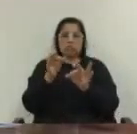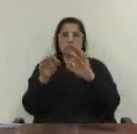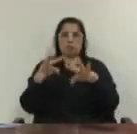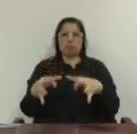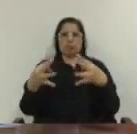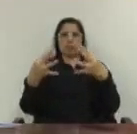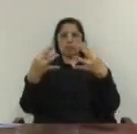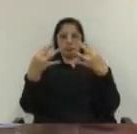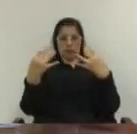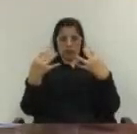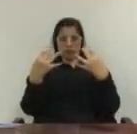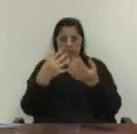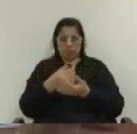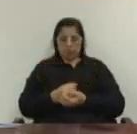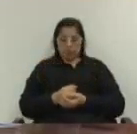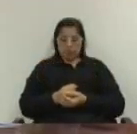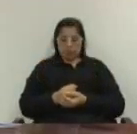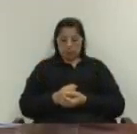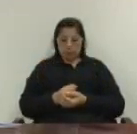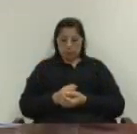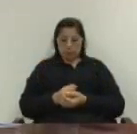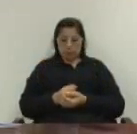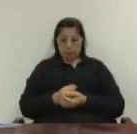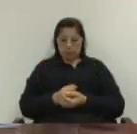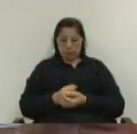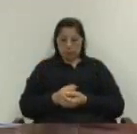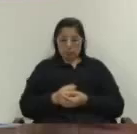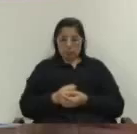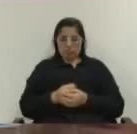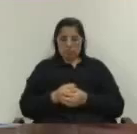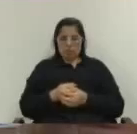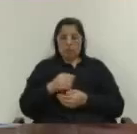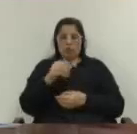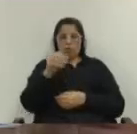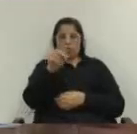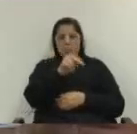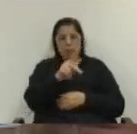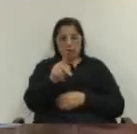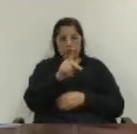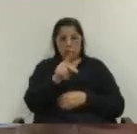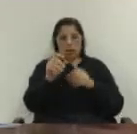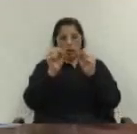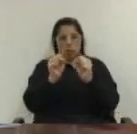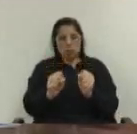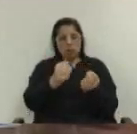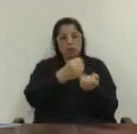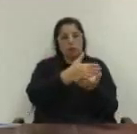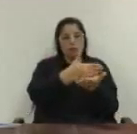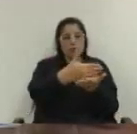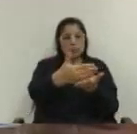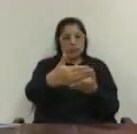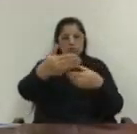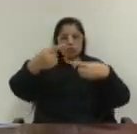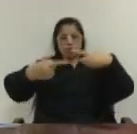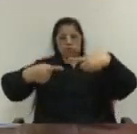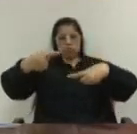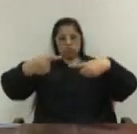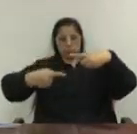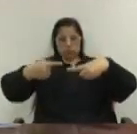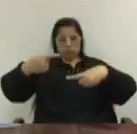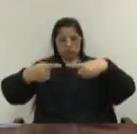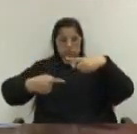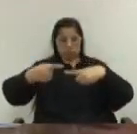presidente designará, desde logo, o início da instrução e determinará os fatos